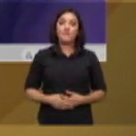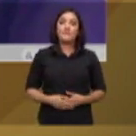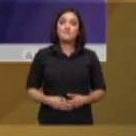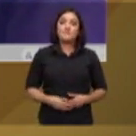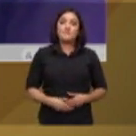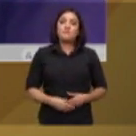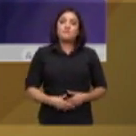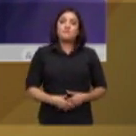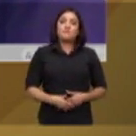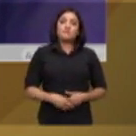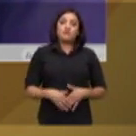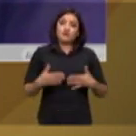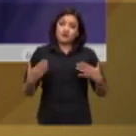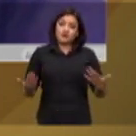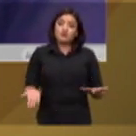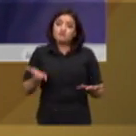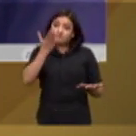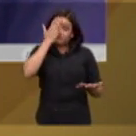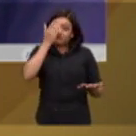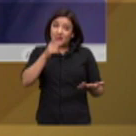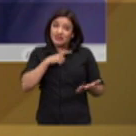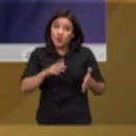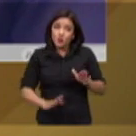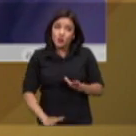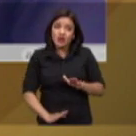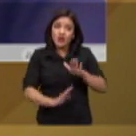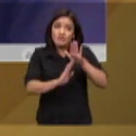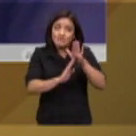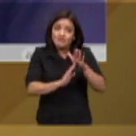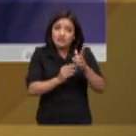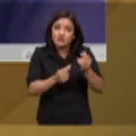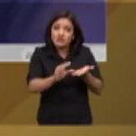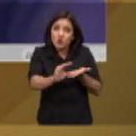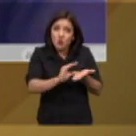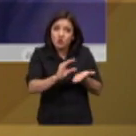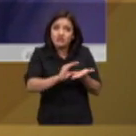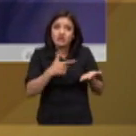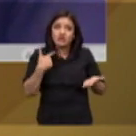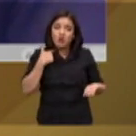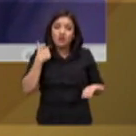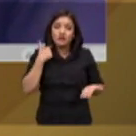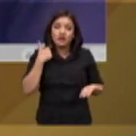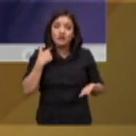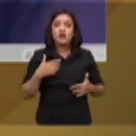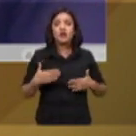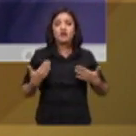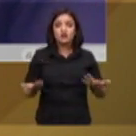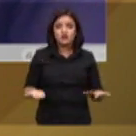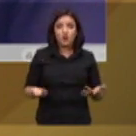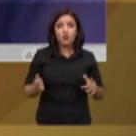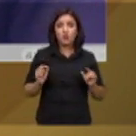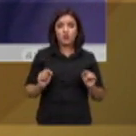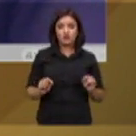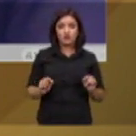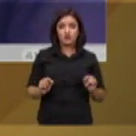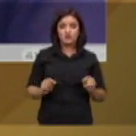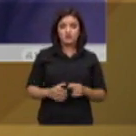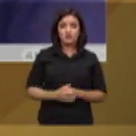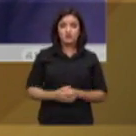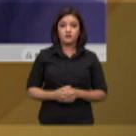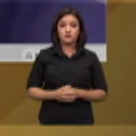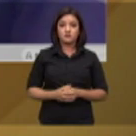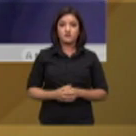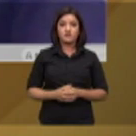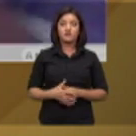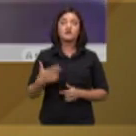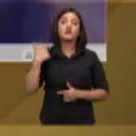finita a capacidade de geração de receita por loterias, a racionalidade indica que a